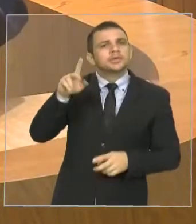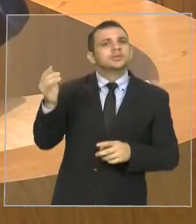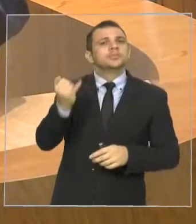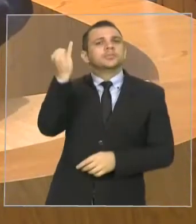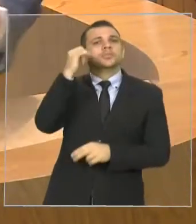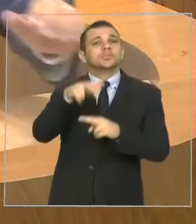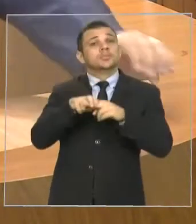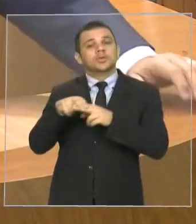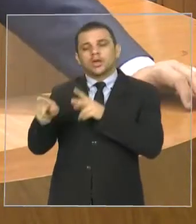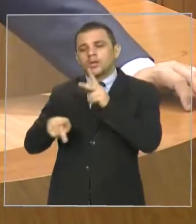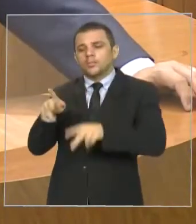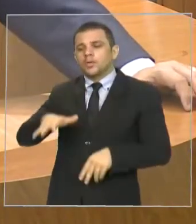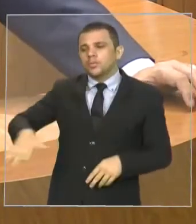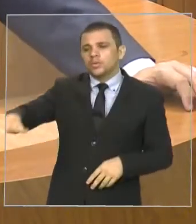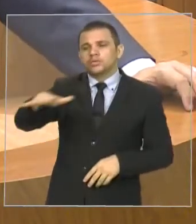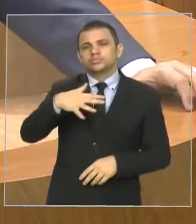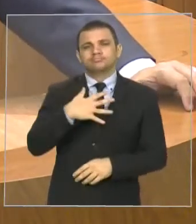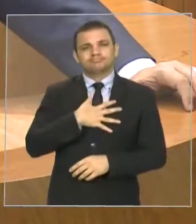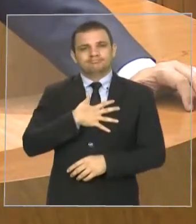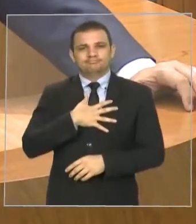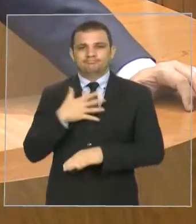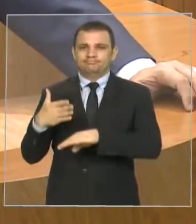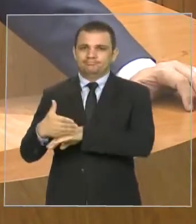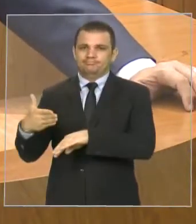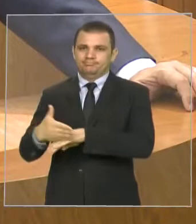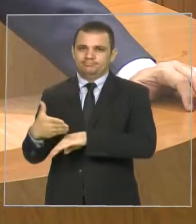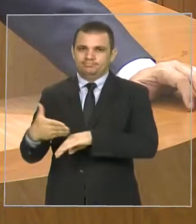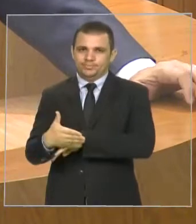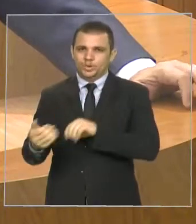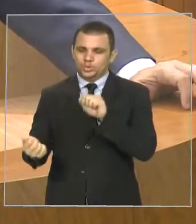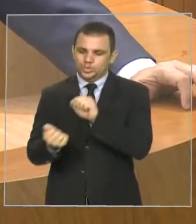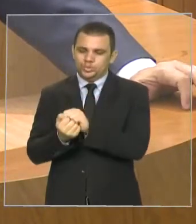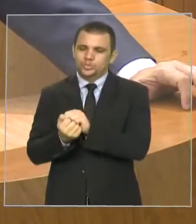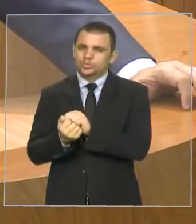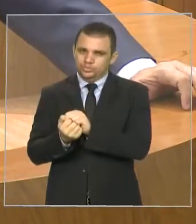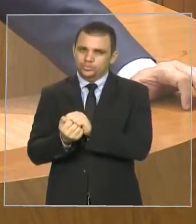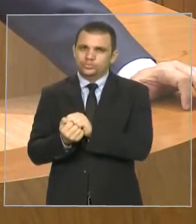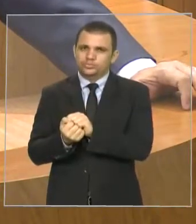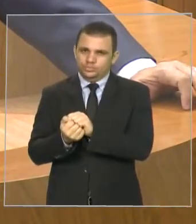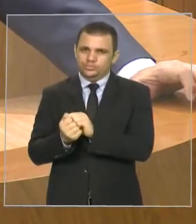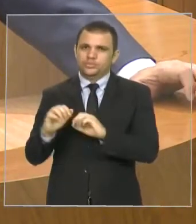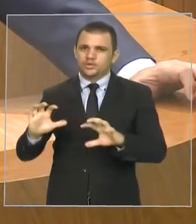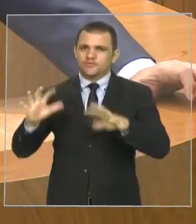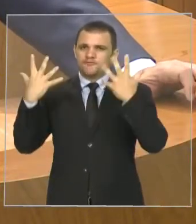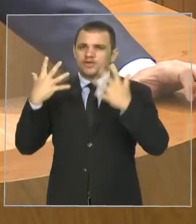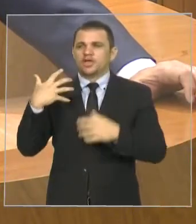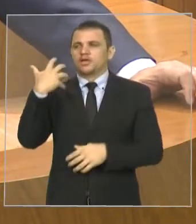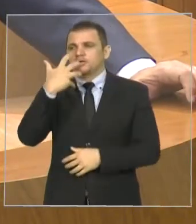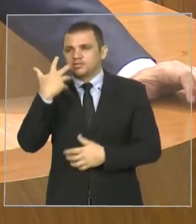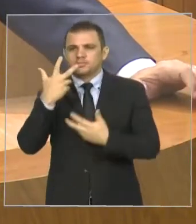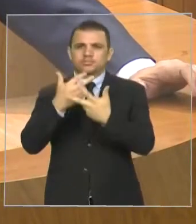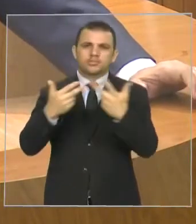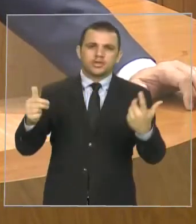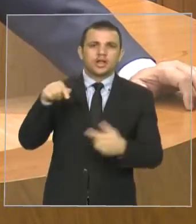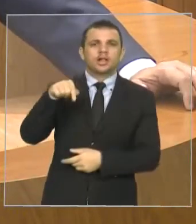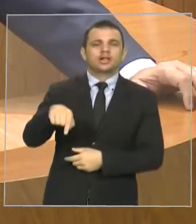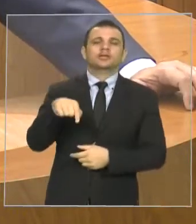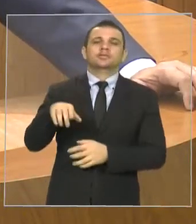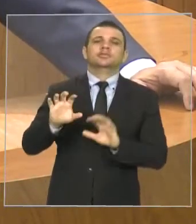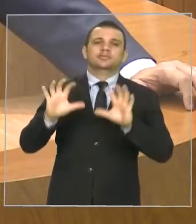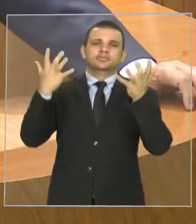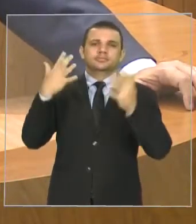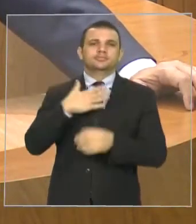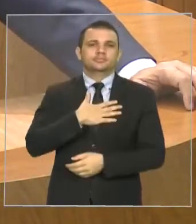gosta de participar junto com suas atrações musicais das festividades então eu queria